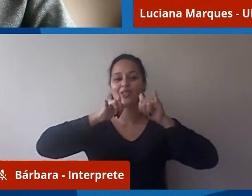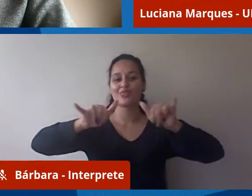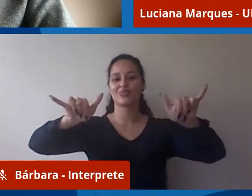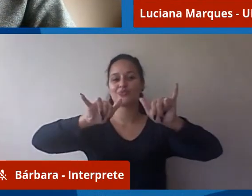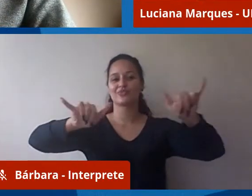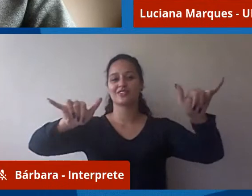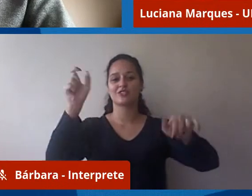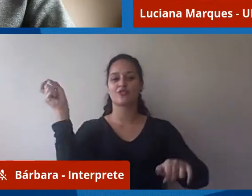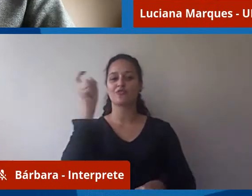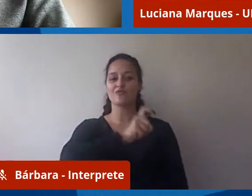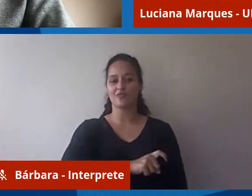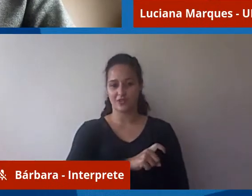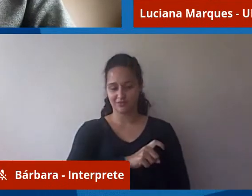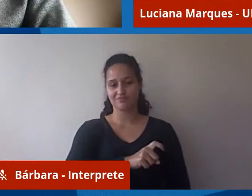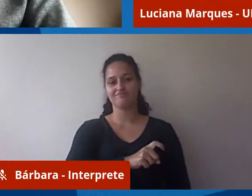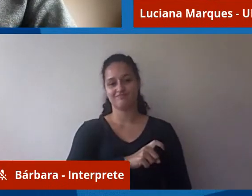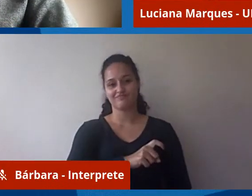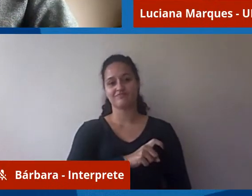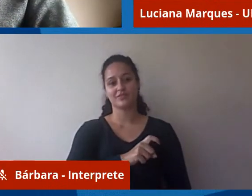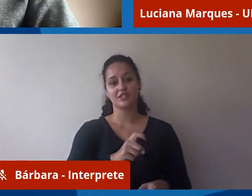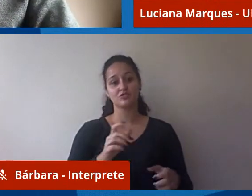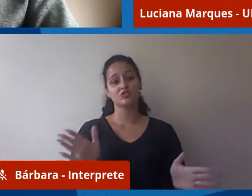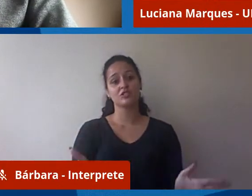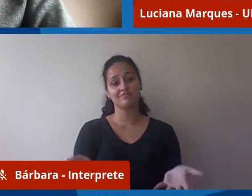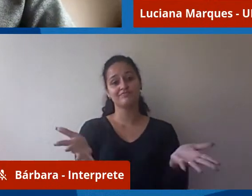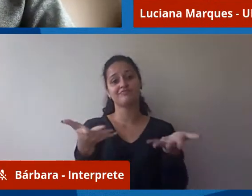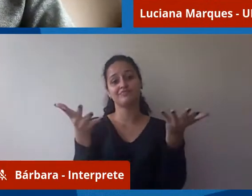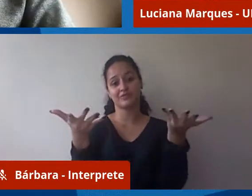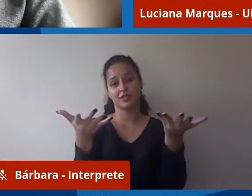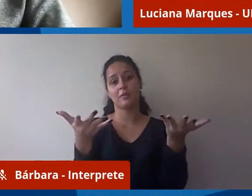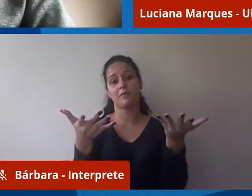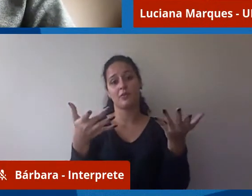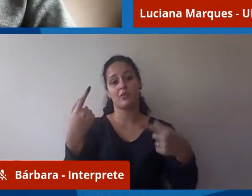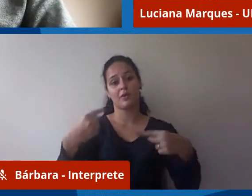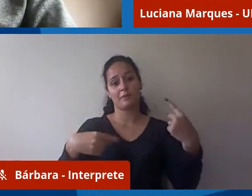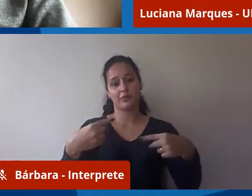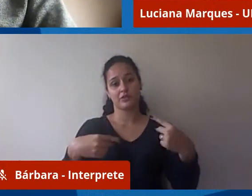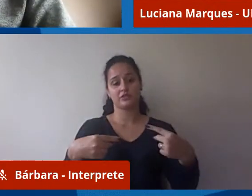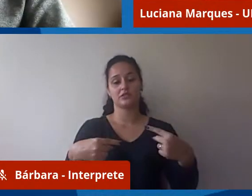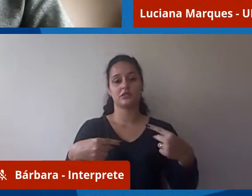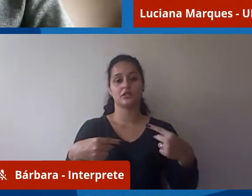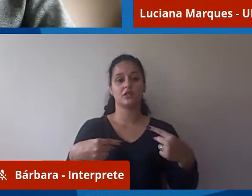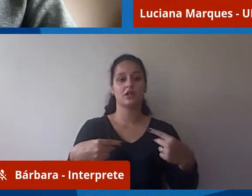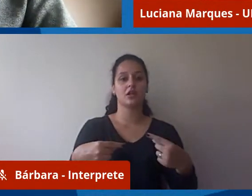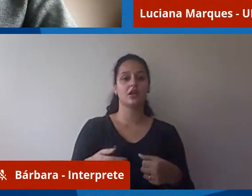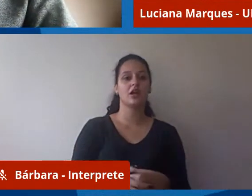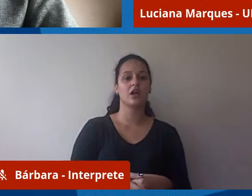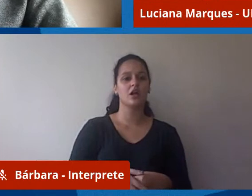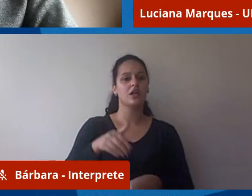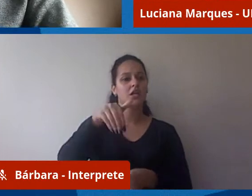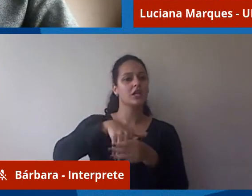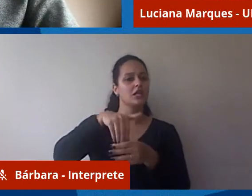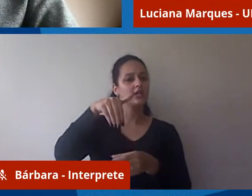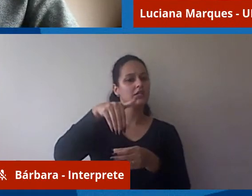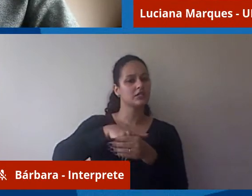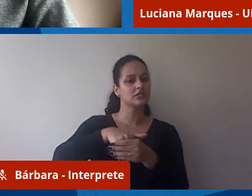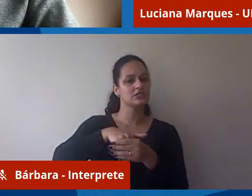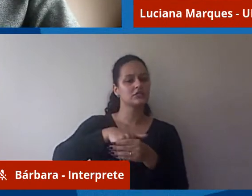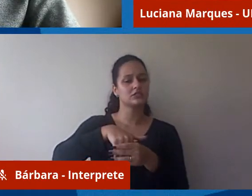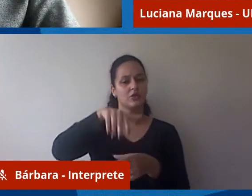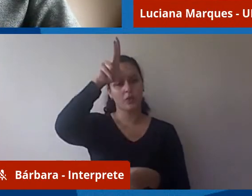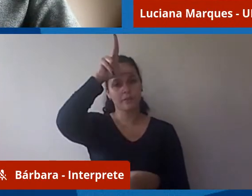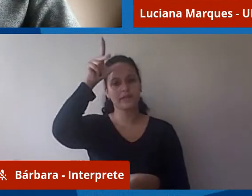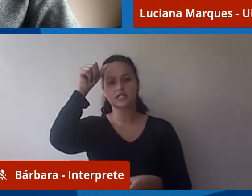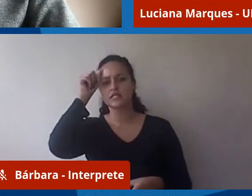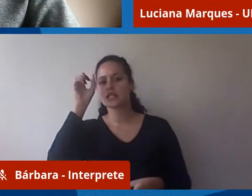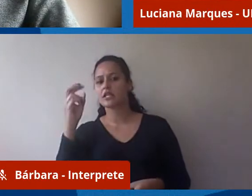favorecem a polarização política. Ele fala das eleições municipais ou das eleições presidenciais? Eu estou entendendo que sejam